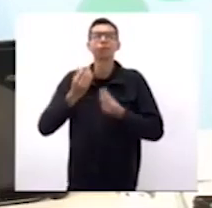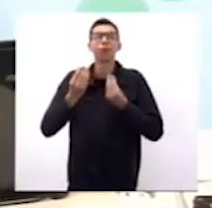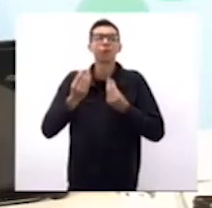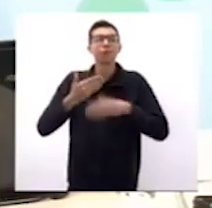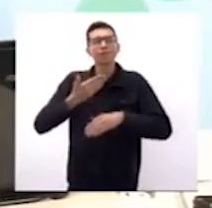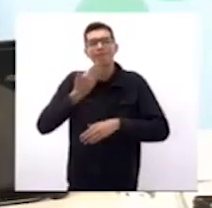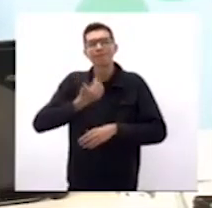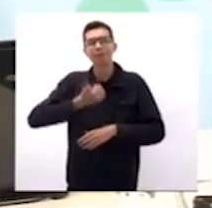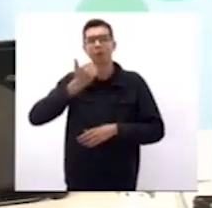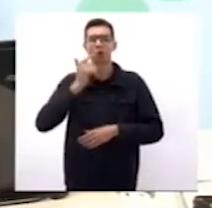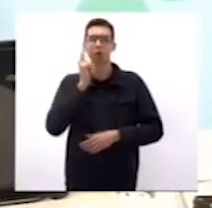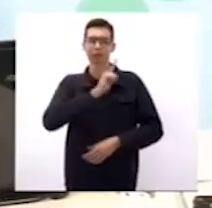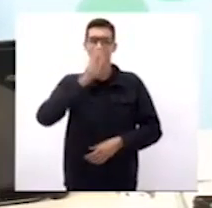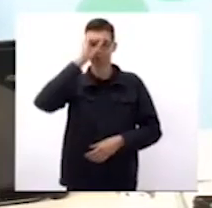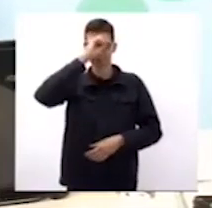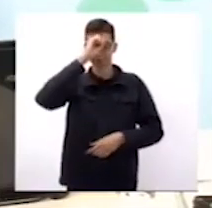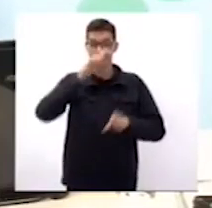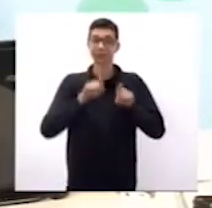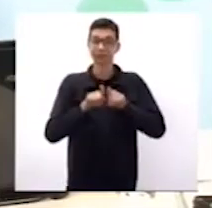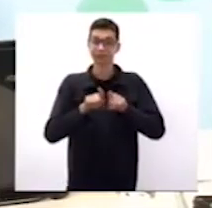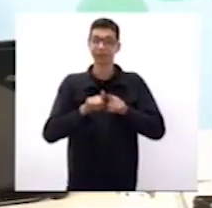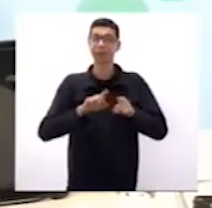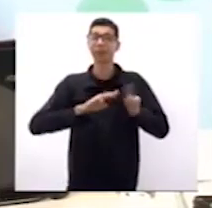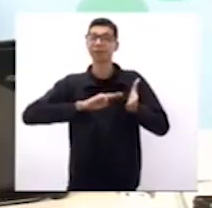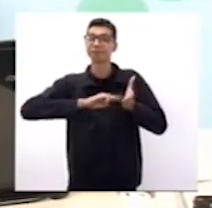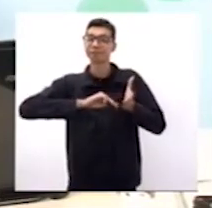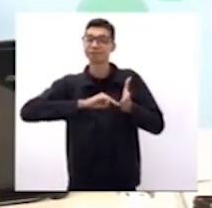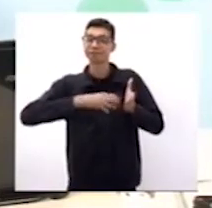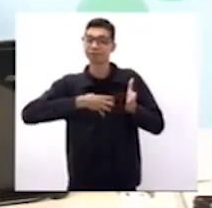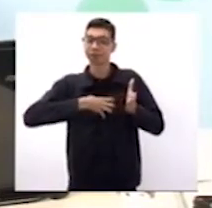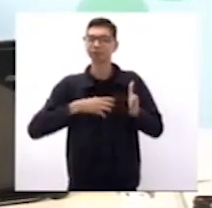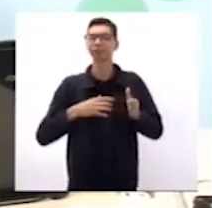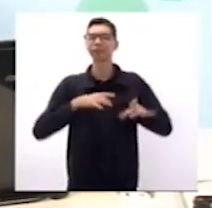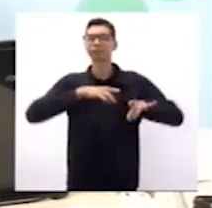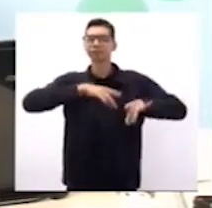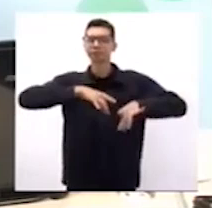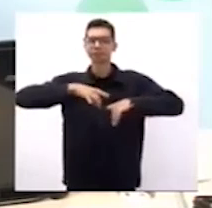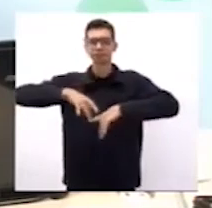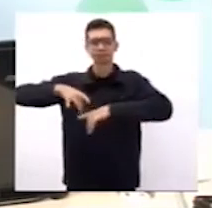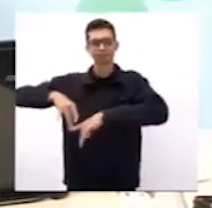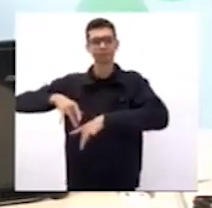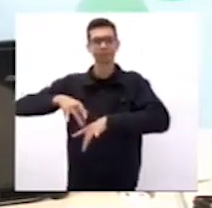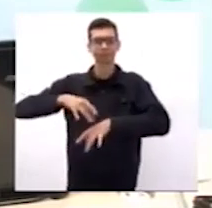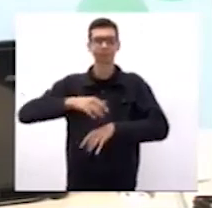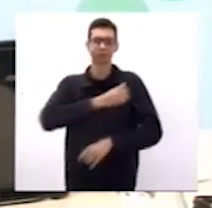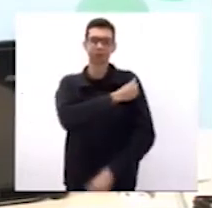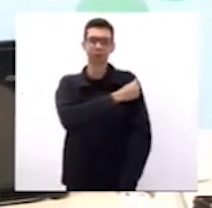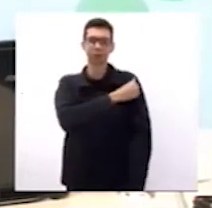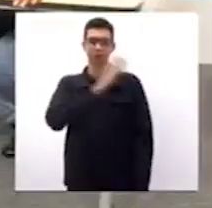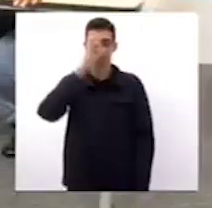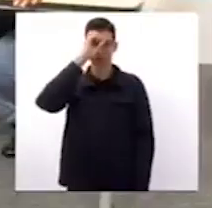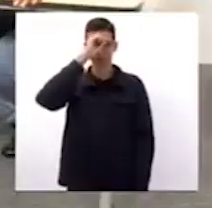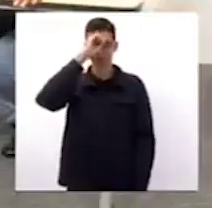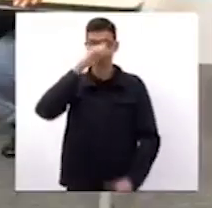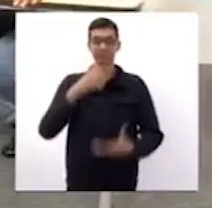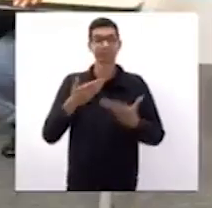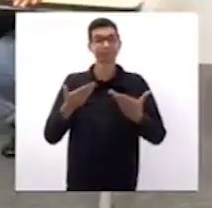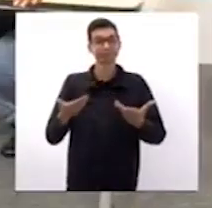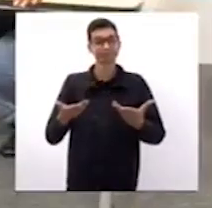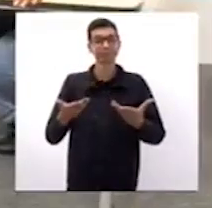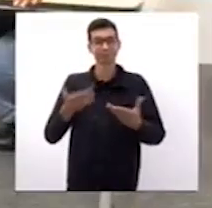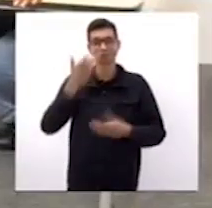e técnicas que eles aprendem. Então, as pessoas estão interagindo aqui. É isso que eu destaco.